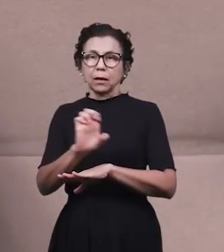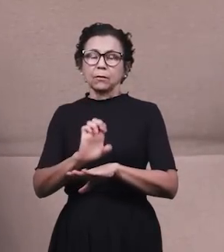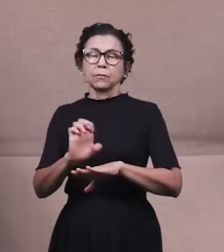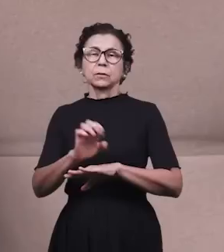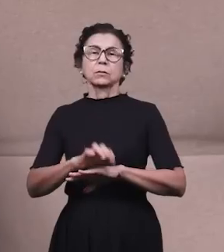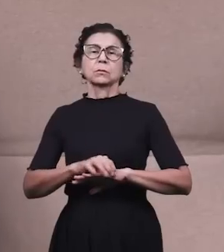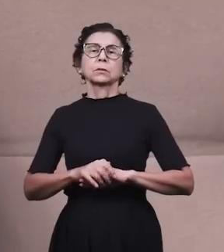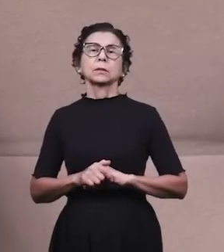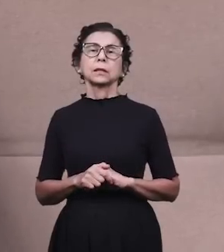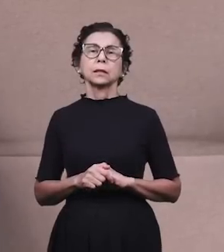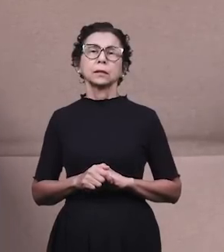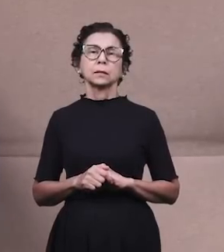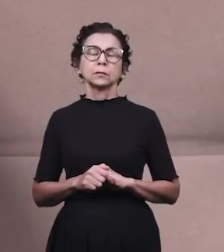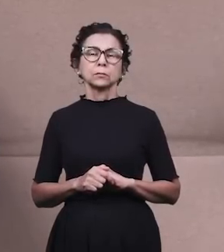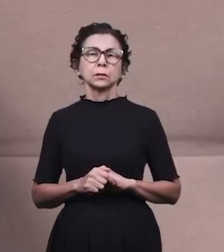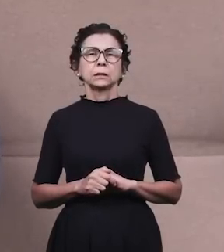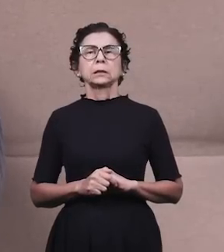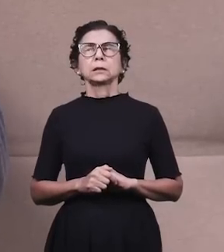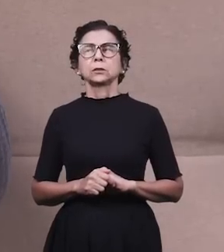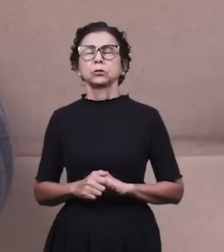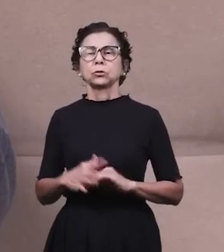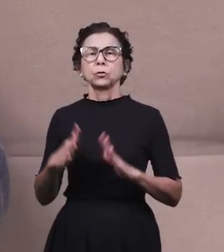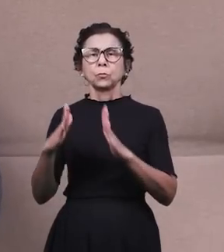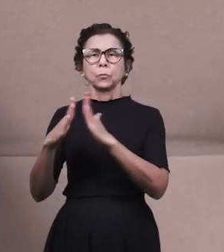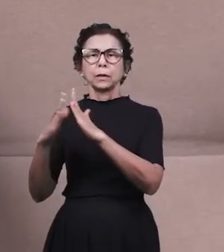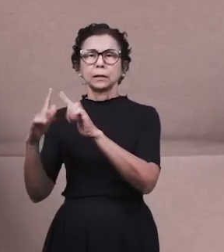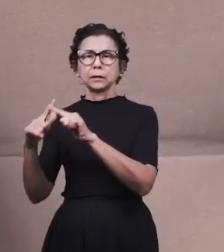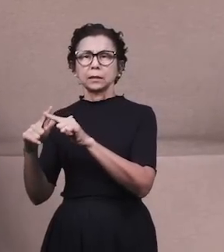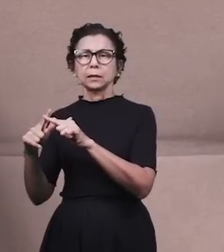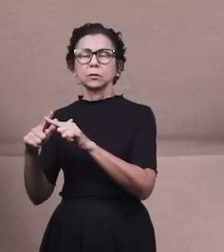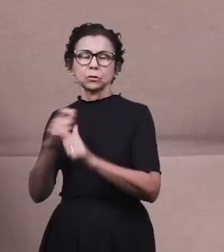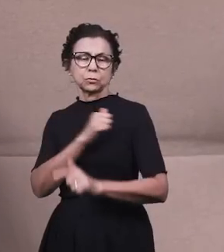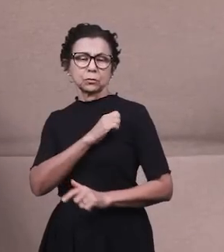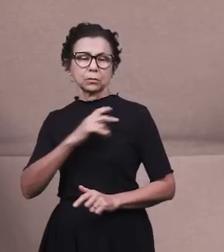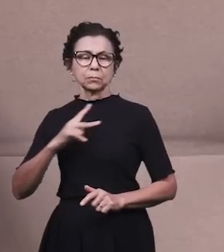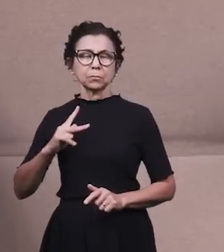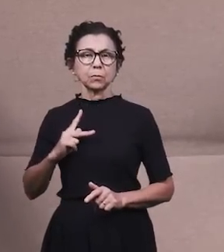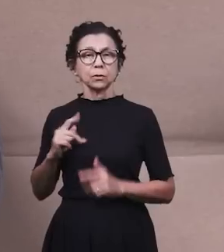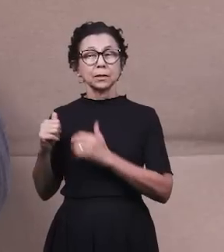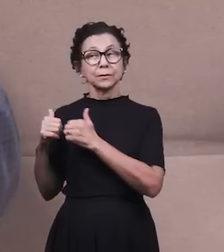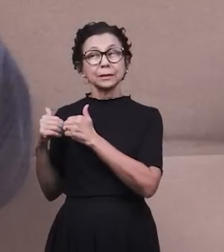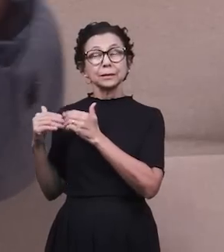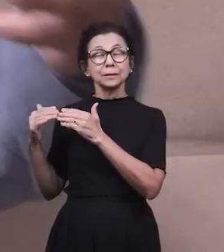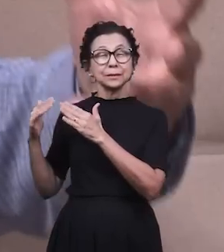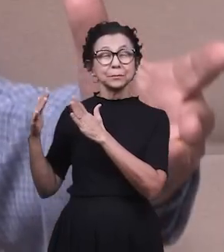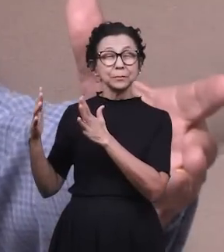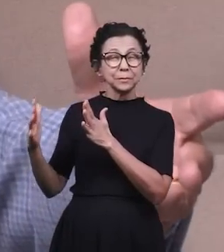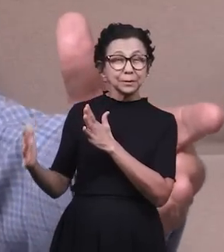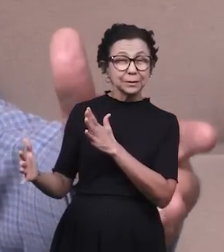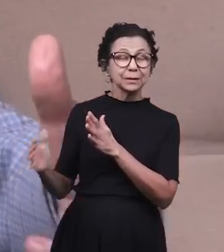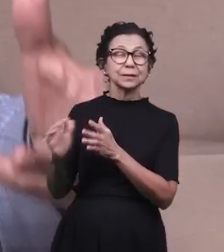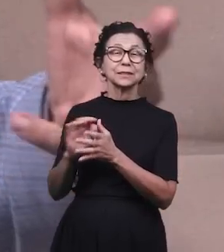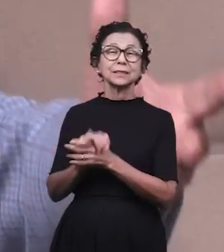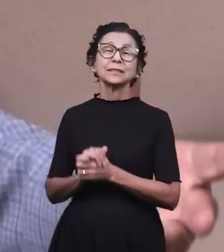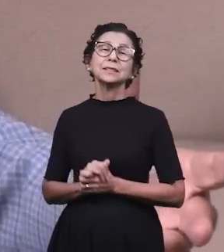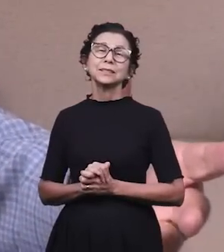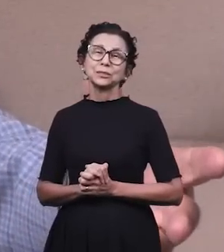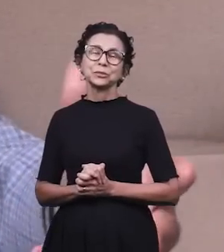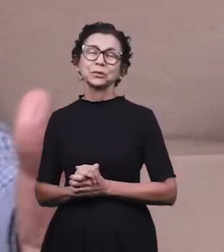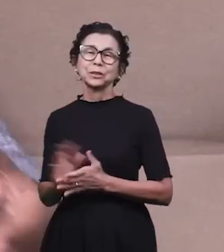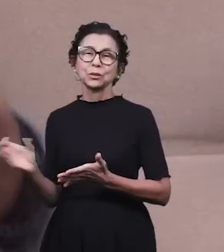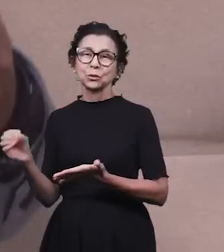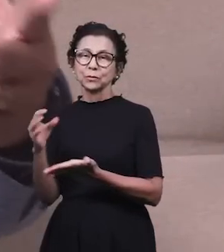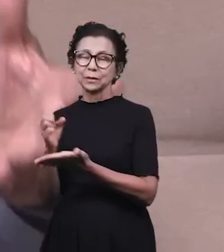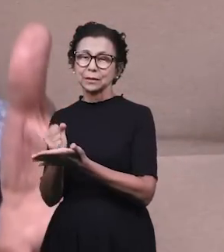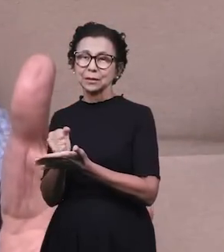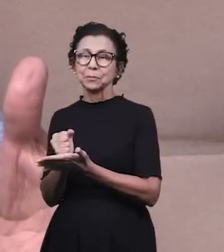João viveu, a igreja chamada apostólica, foi a época que estava sendo construído as bases, os alicerces, né,